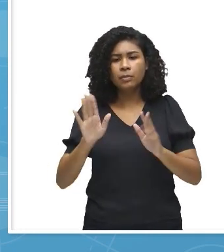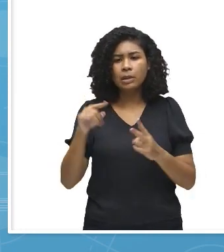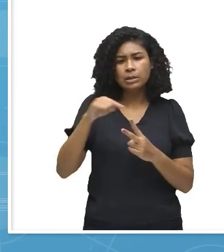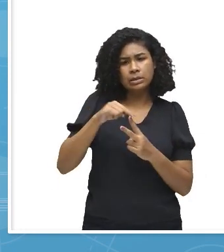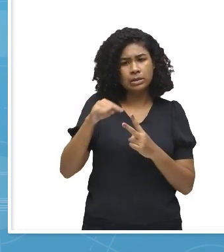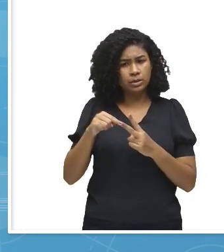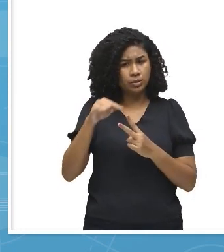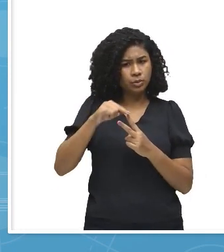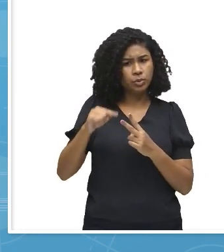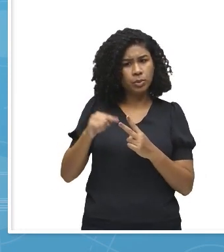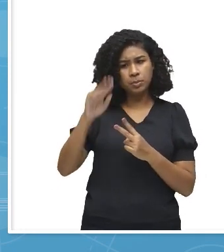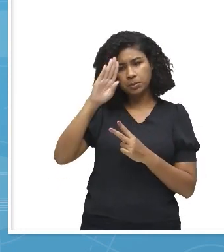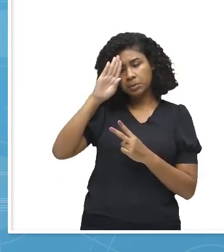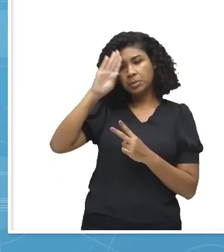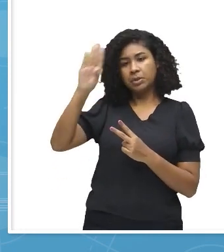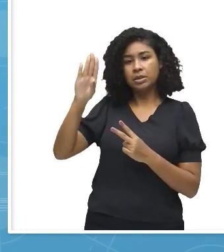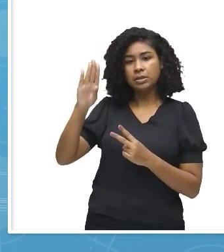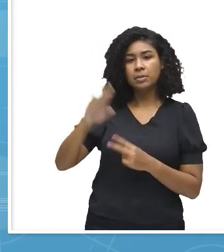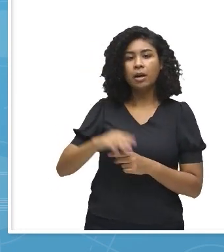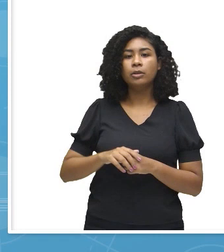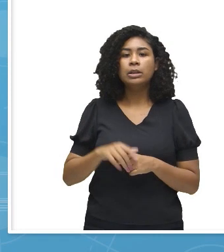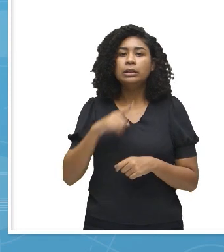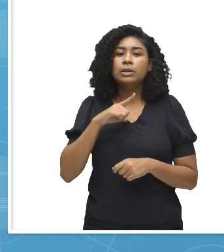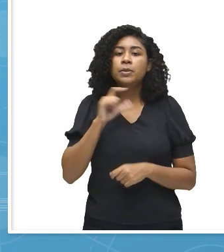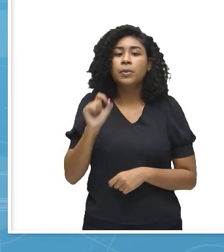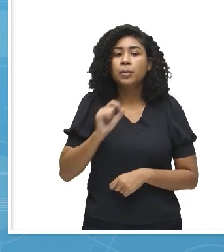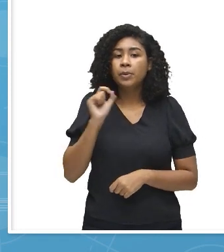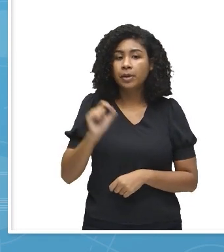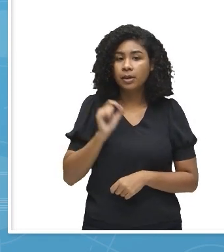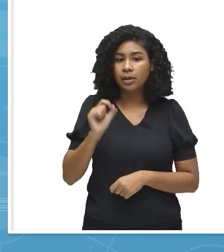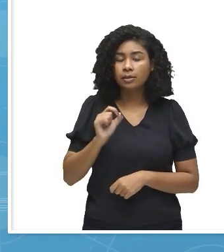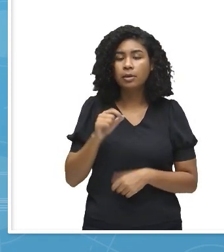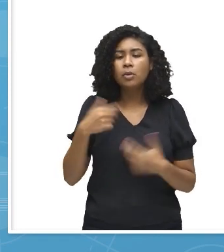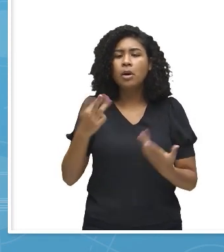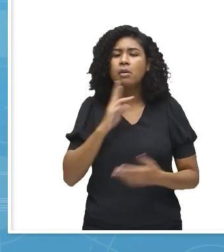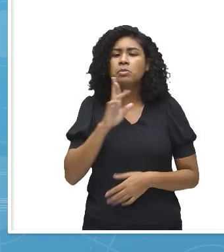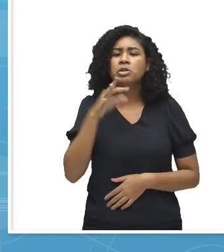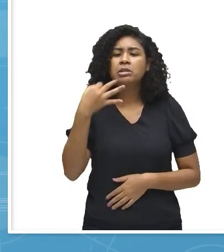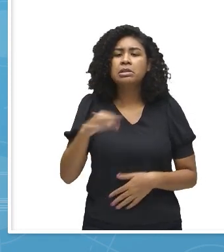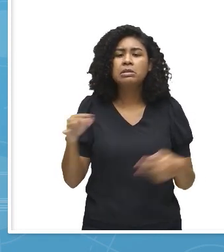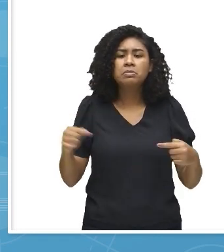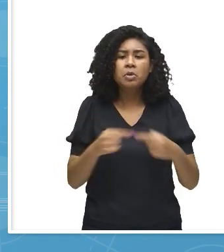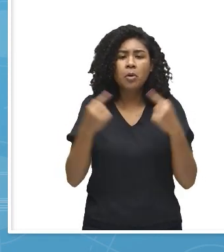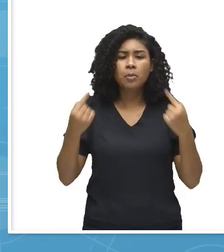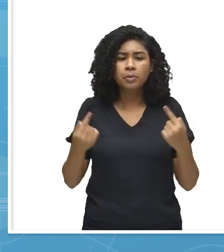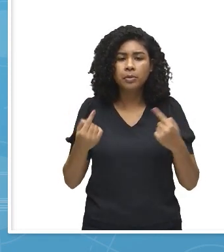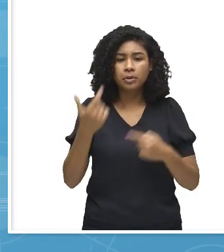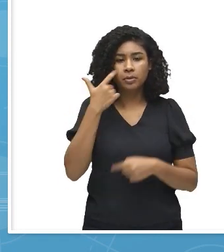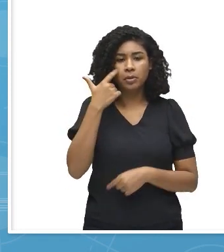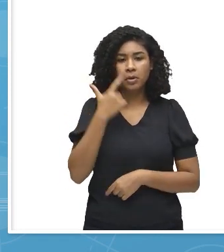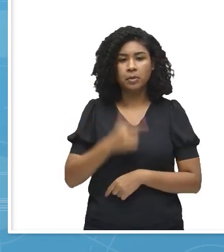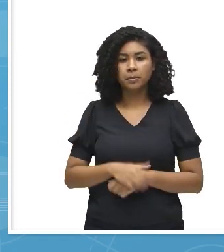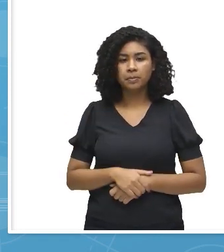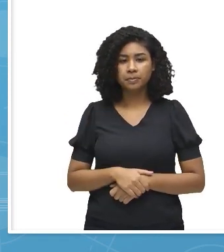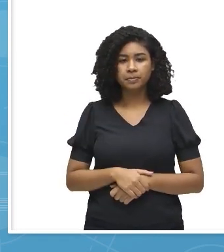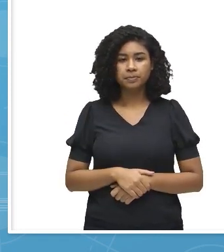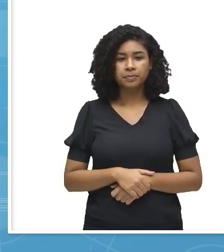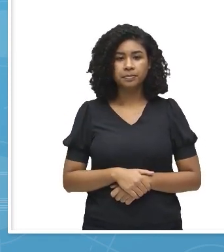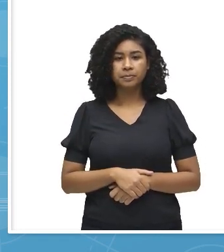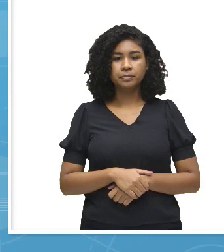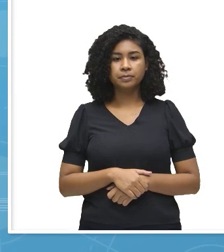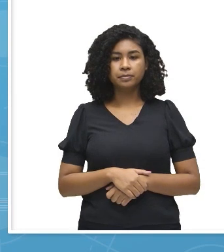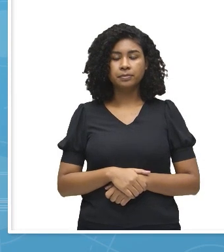duas atividades econômicas, é correto afirmar que aí nós temos na atividade açucareira e